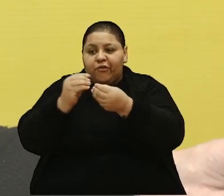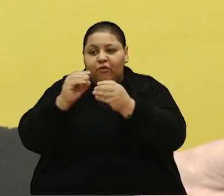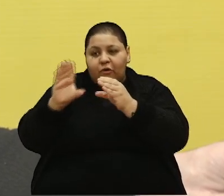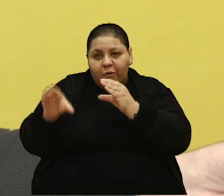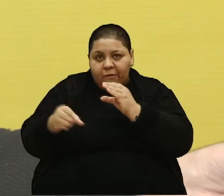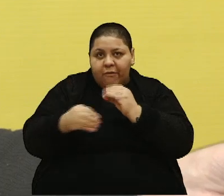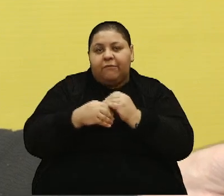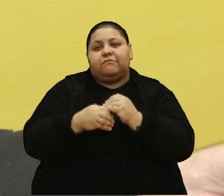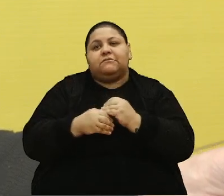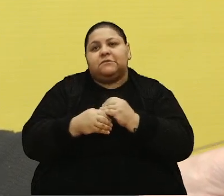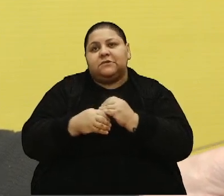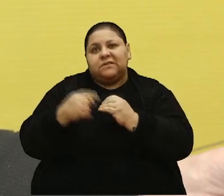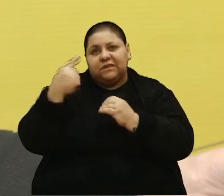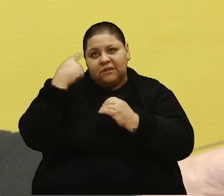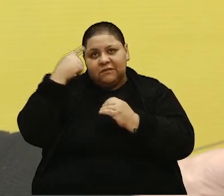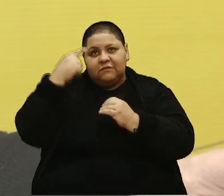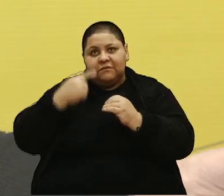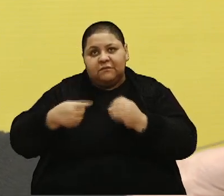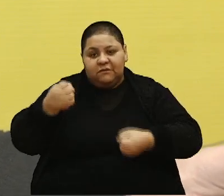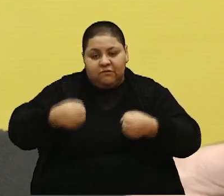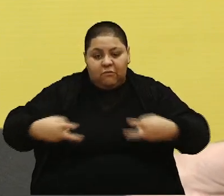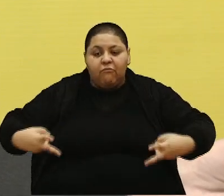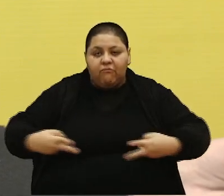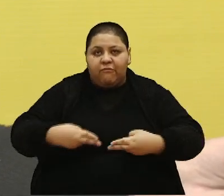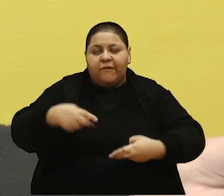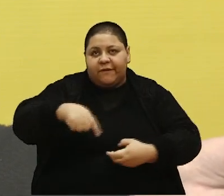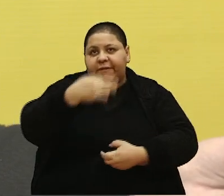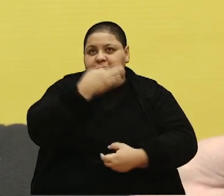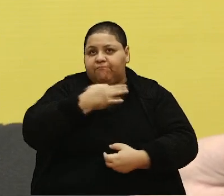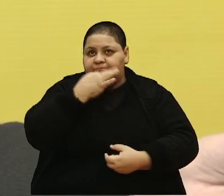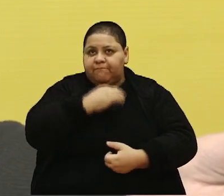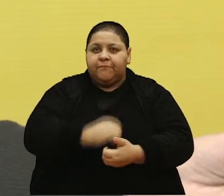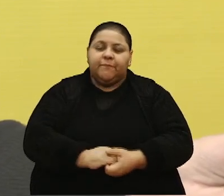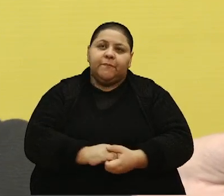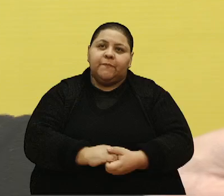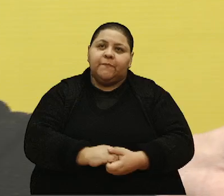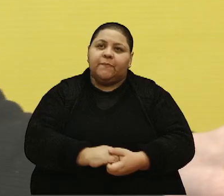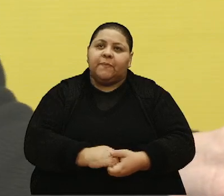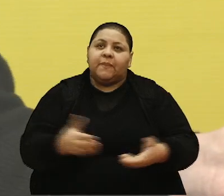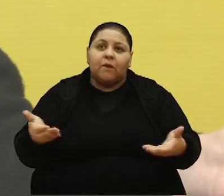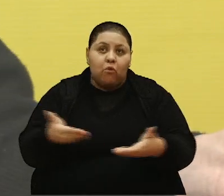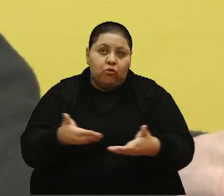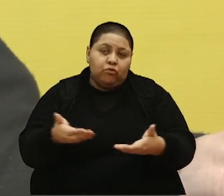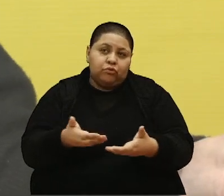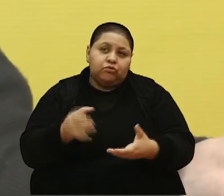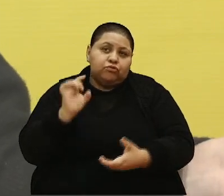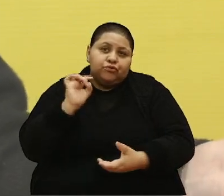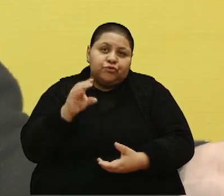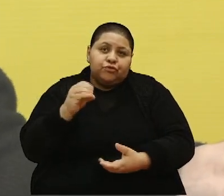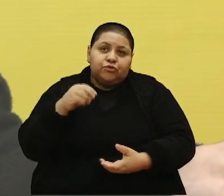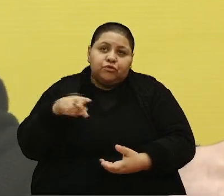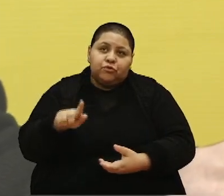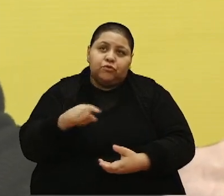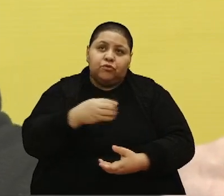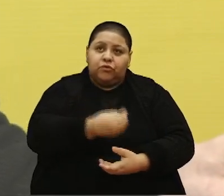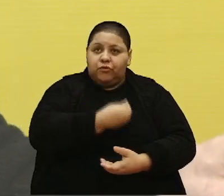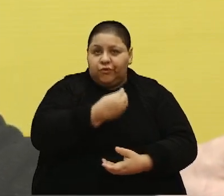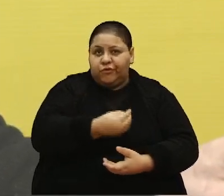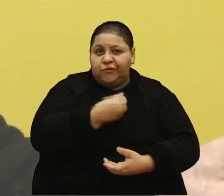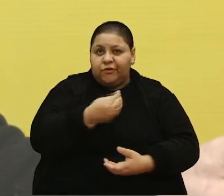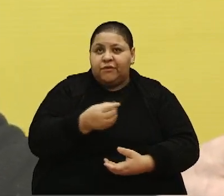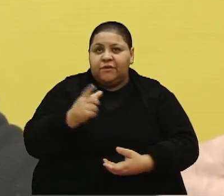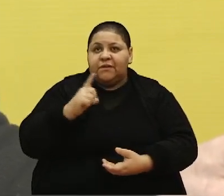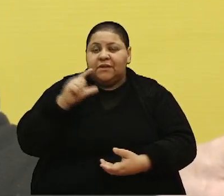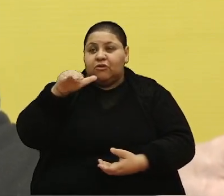né, e a ideia desse Castramóvel para essa cidade. Então, ficou, por fim, somente a ONG Vida, até ter o